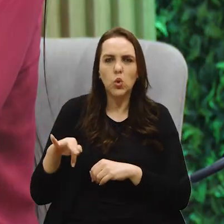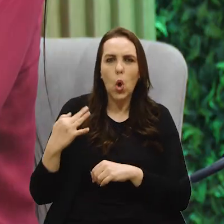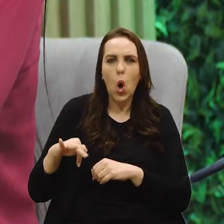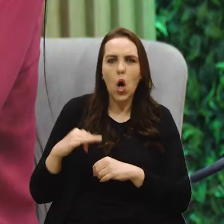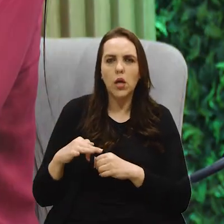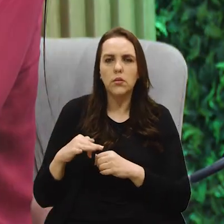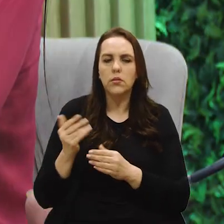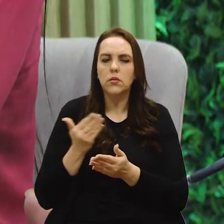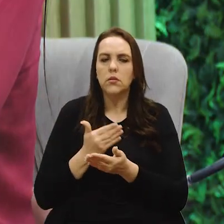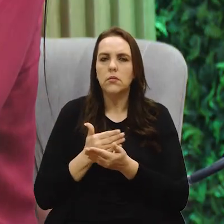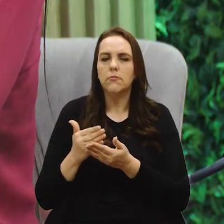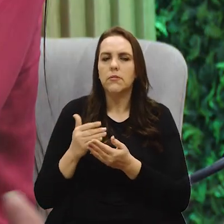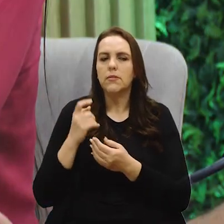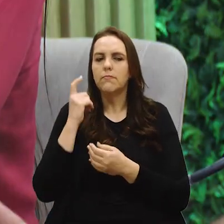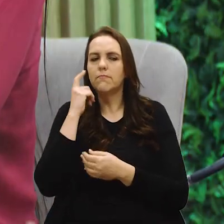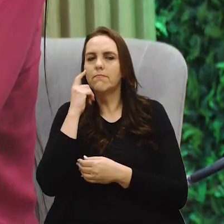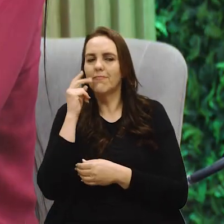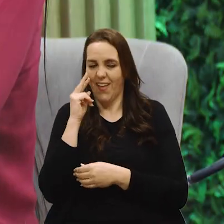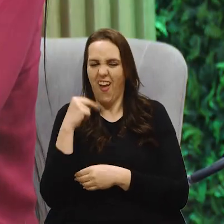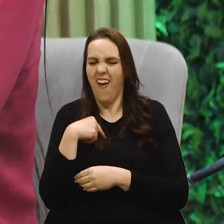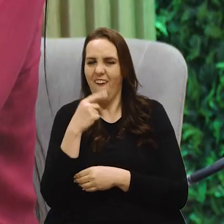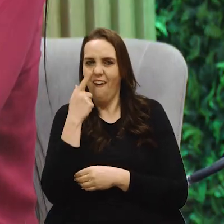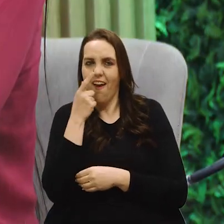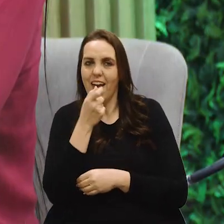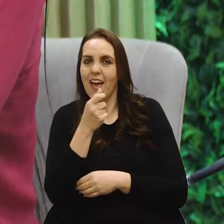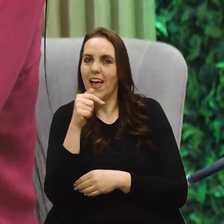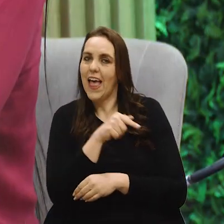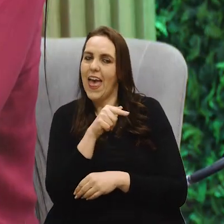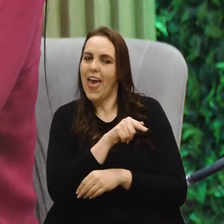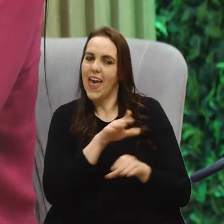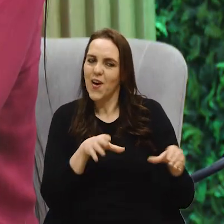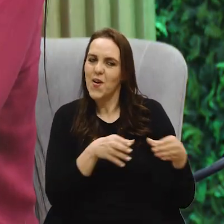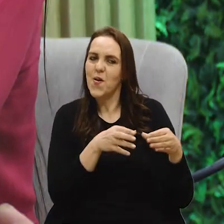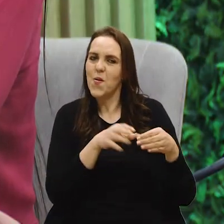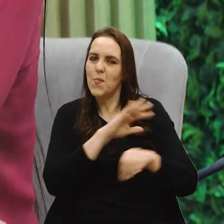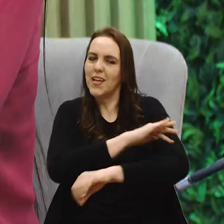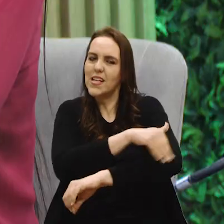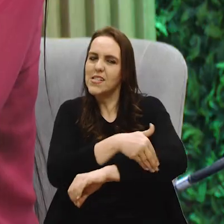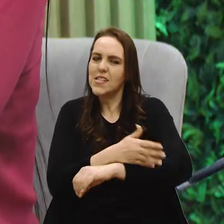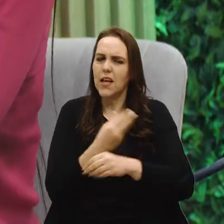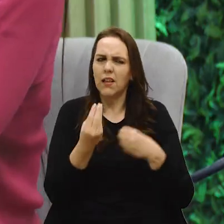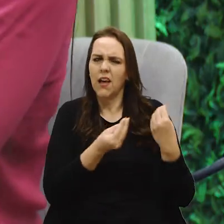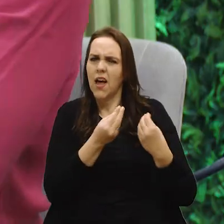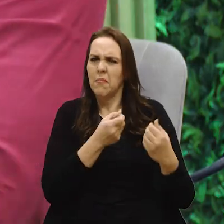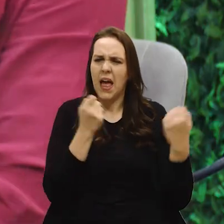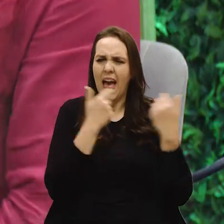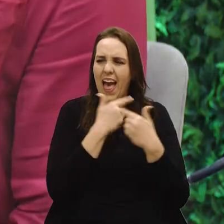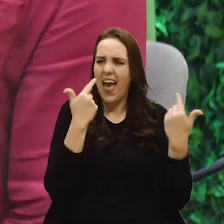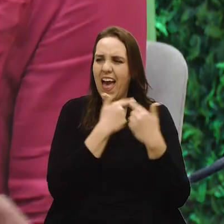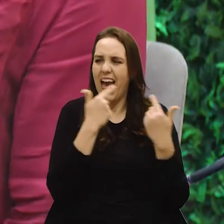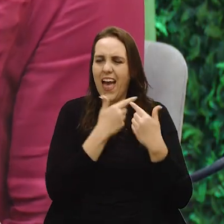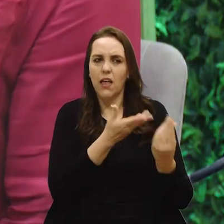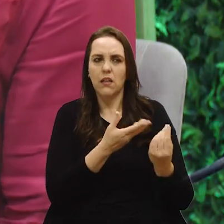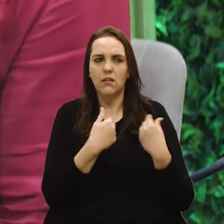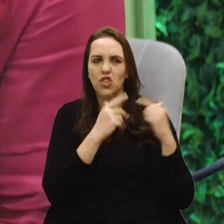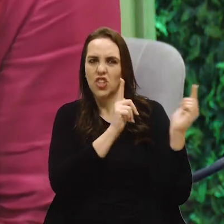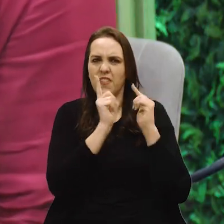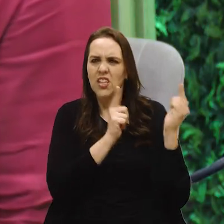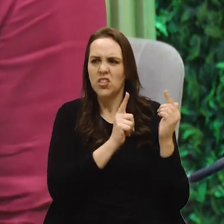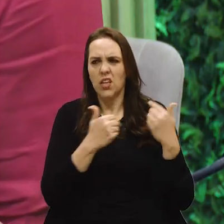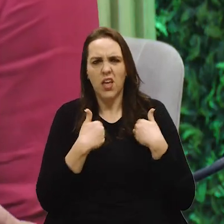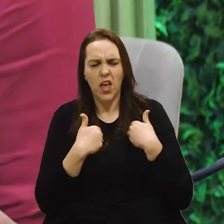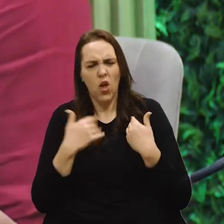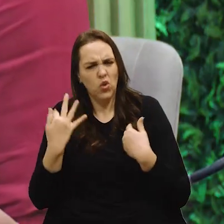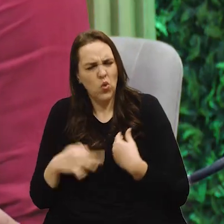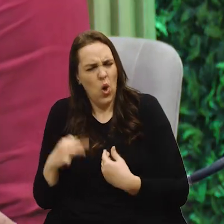dor. E aí eu comecei vou lá ver o que esses caras estão fazendo lá, cara. Porque não pode, né? Já não tinha mais nada a